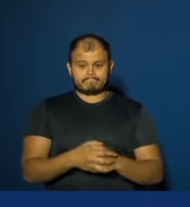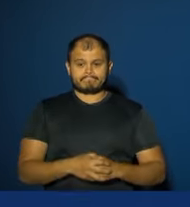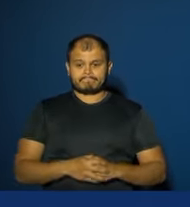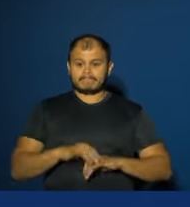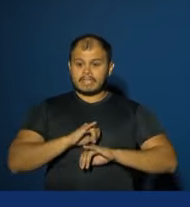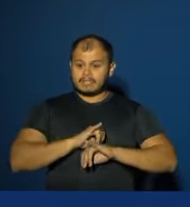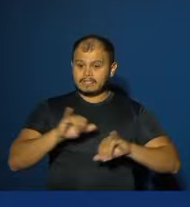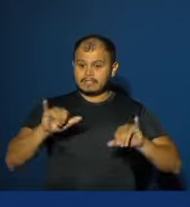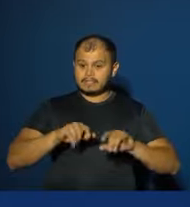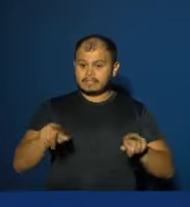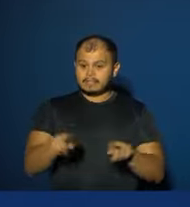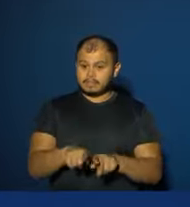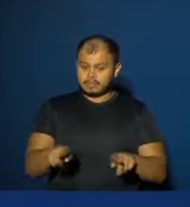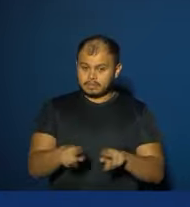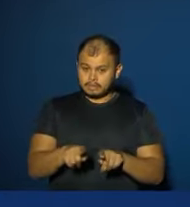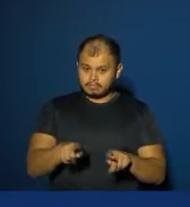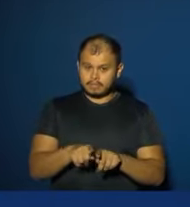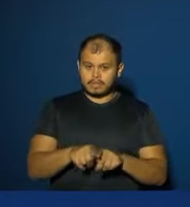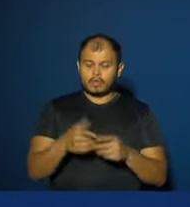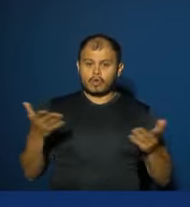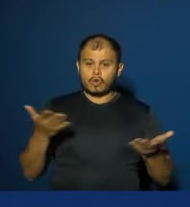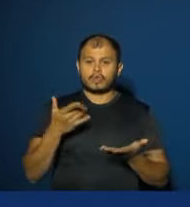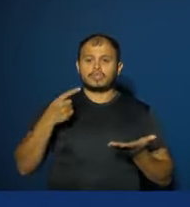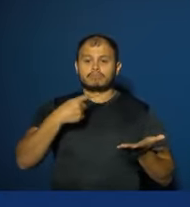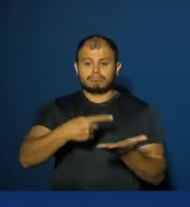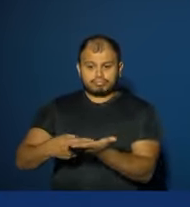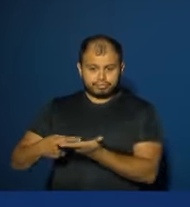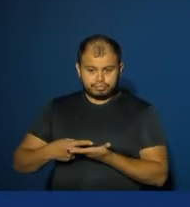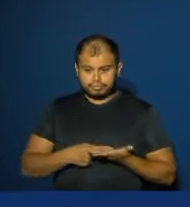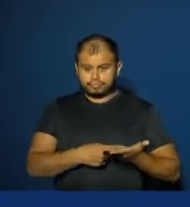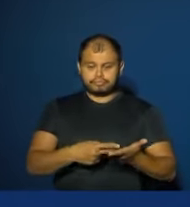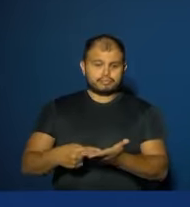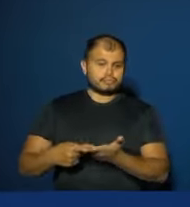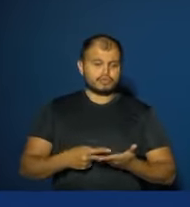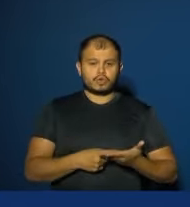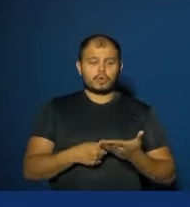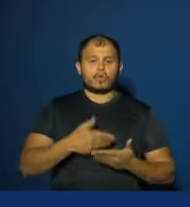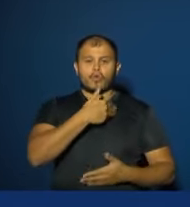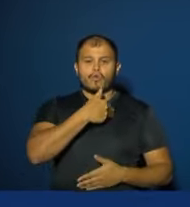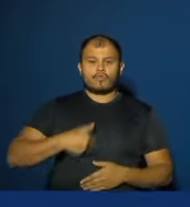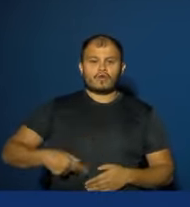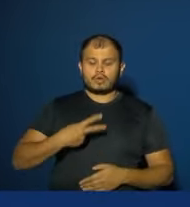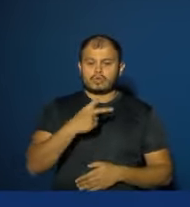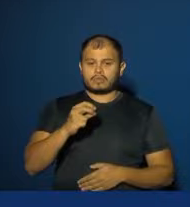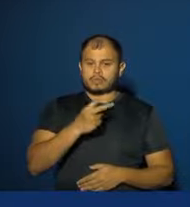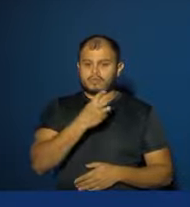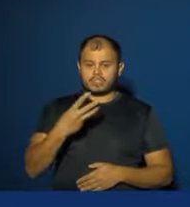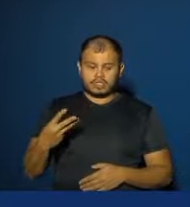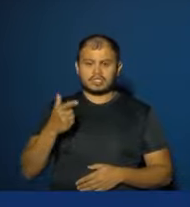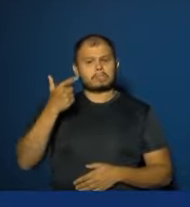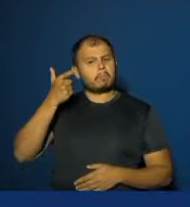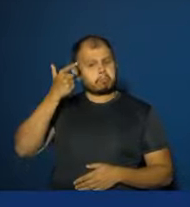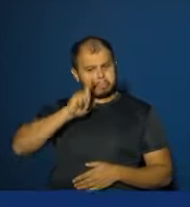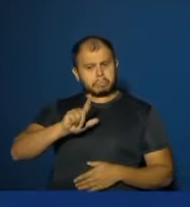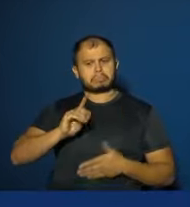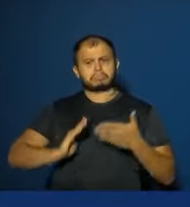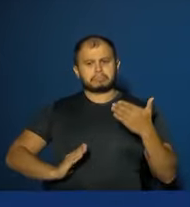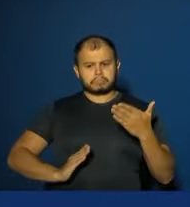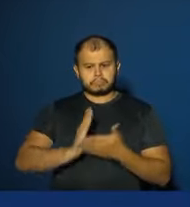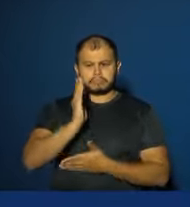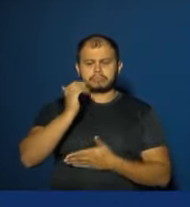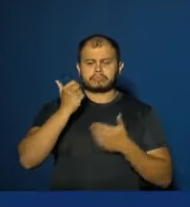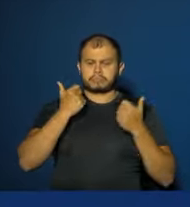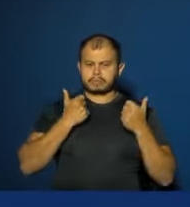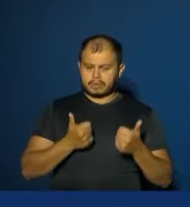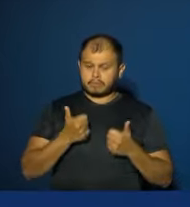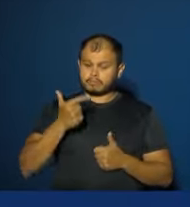que a agenda do governo em 2023 ela foi alcançada. Nós